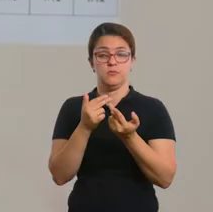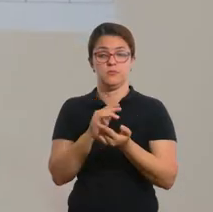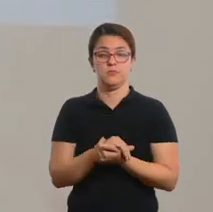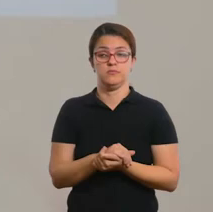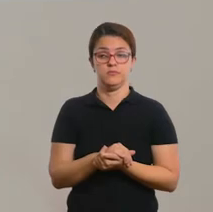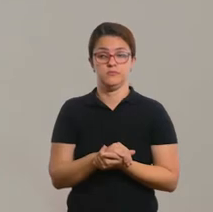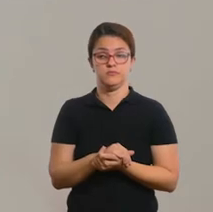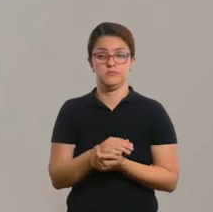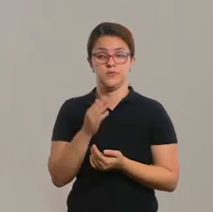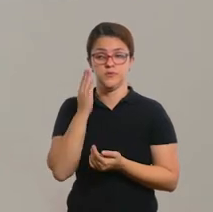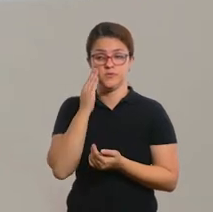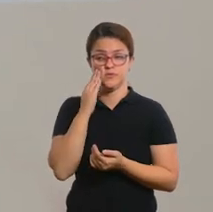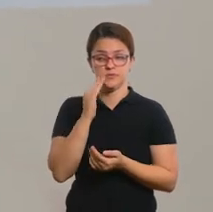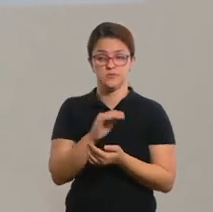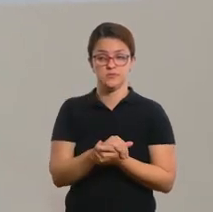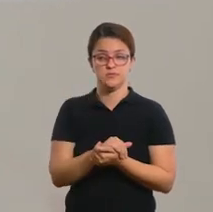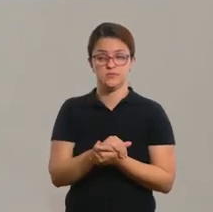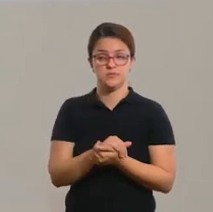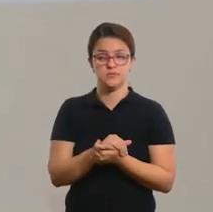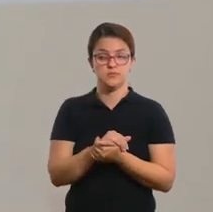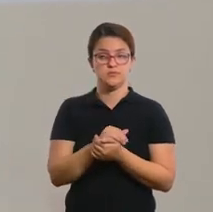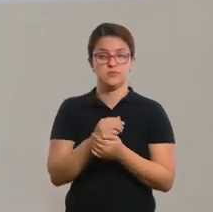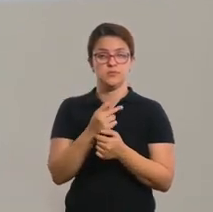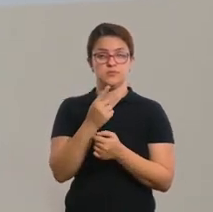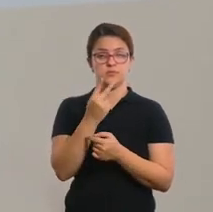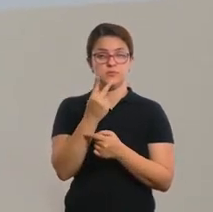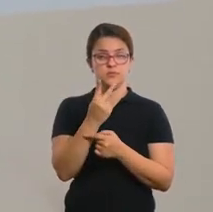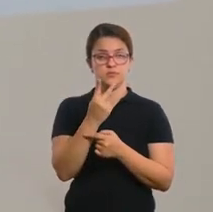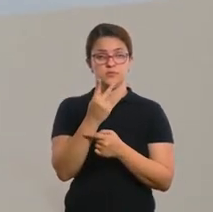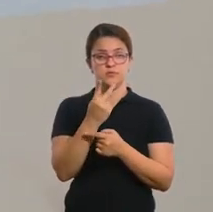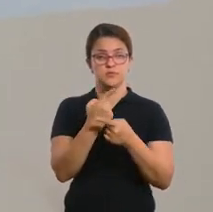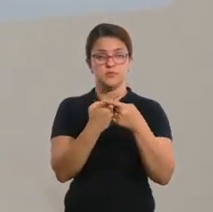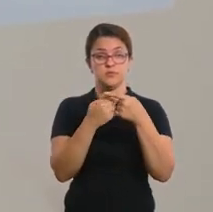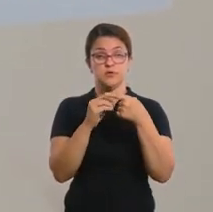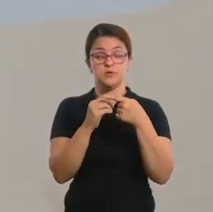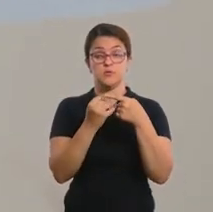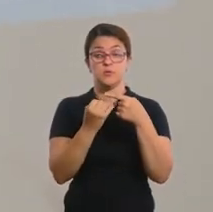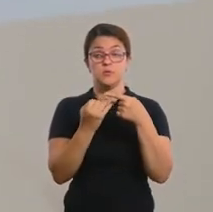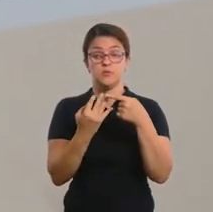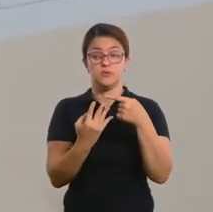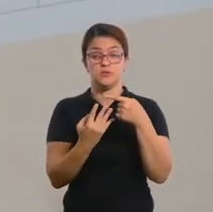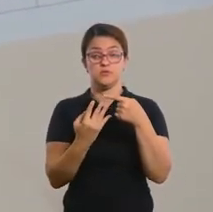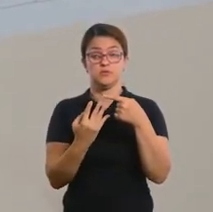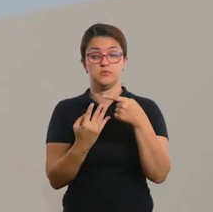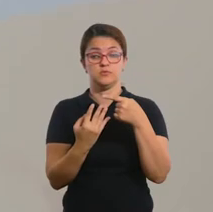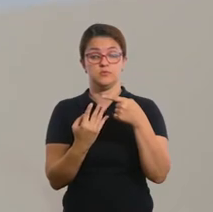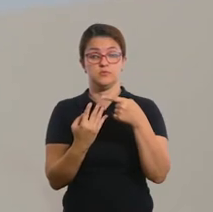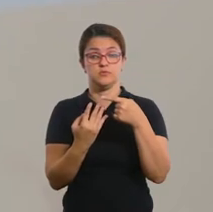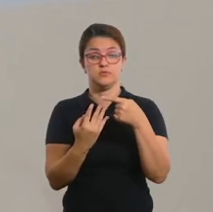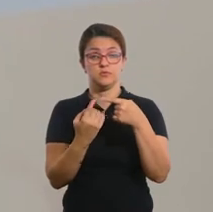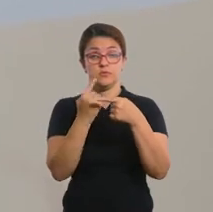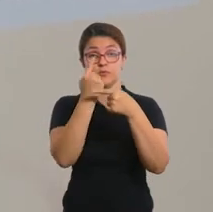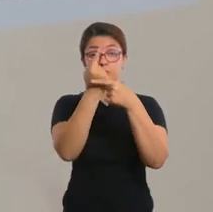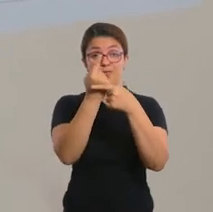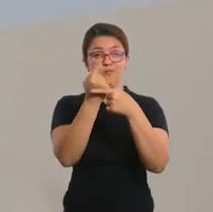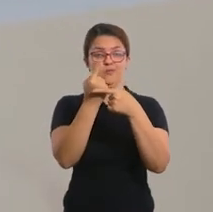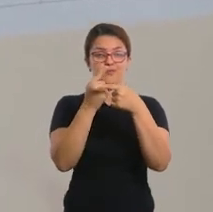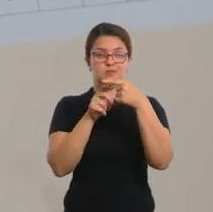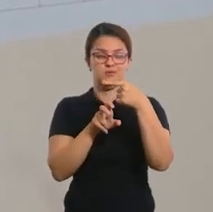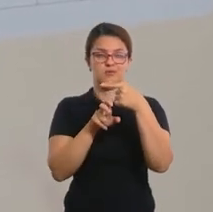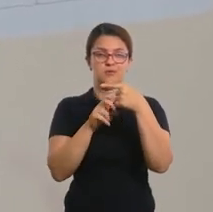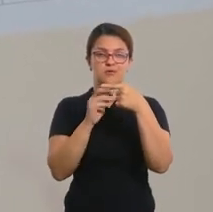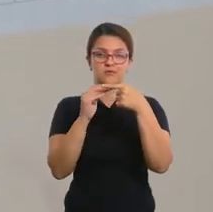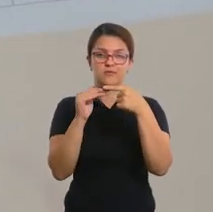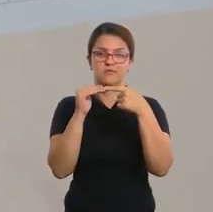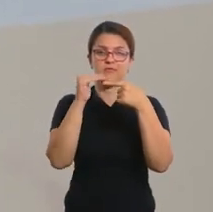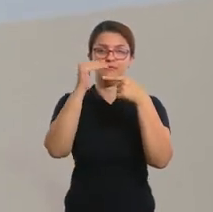equivalente. Então a gente sabe que 2 décimos é equivalente a 1 quinto. E